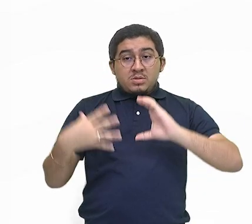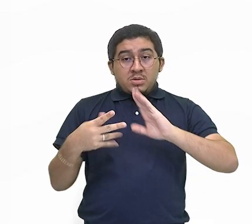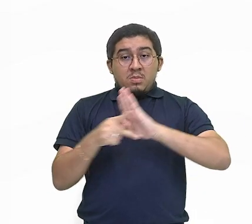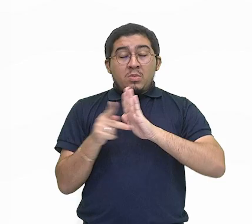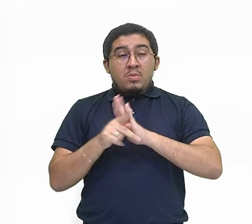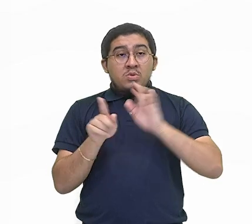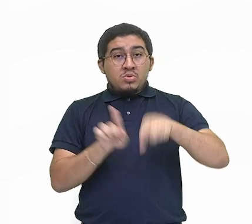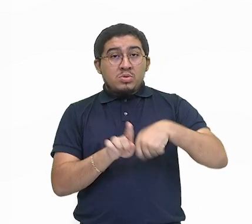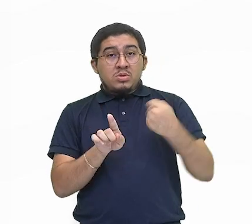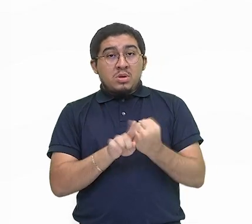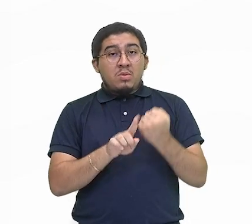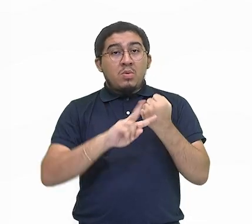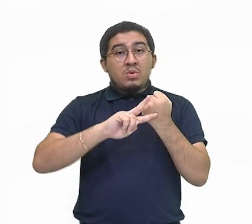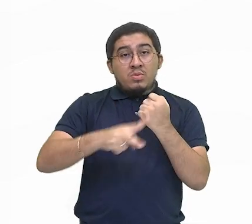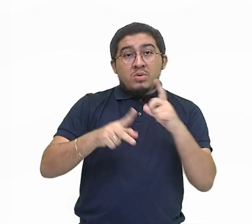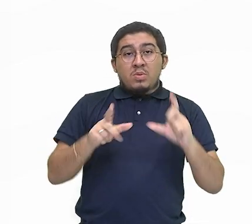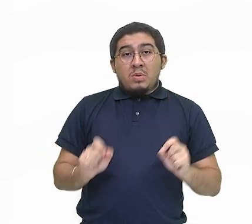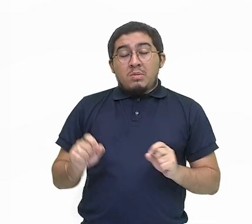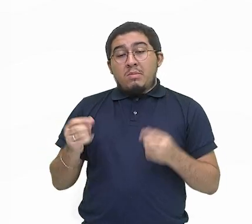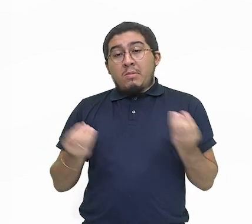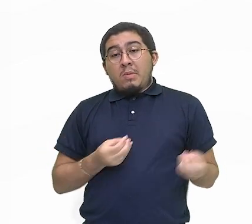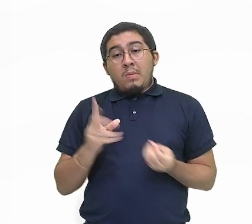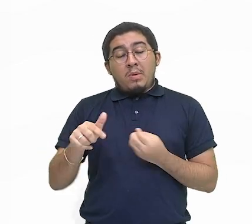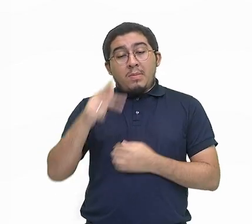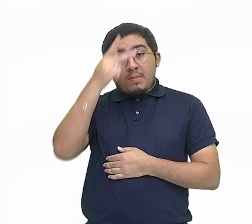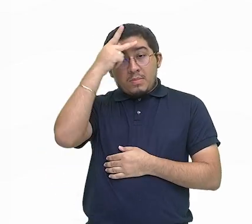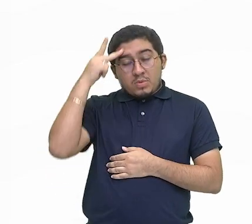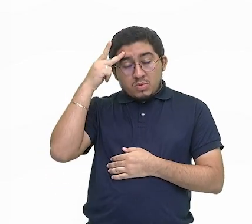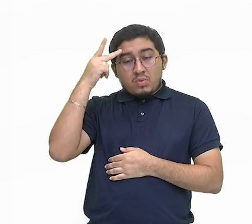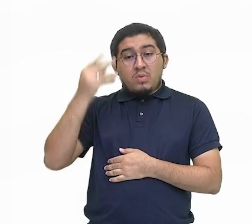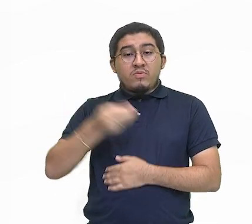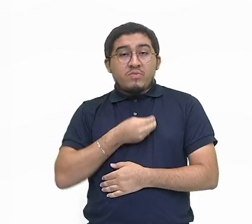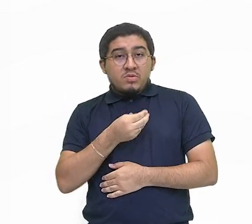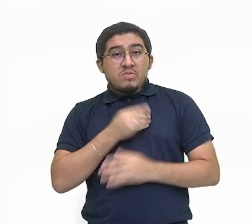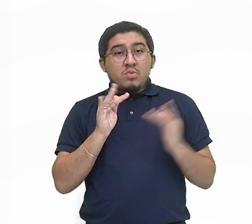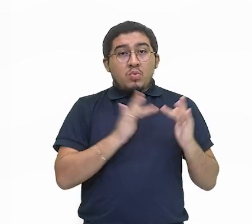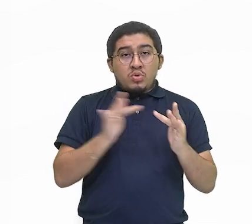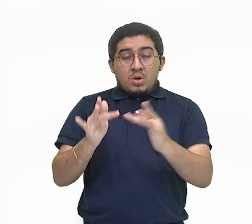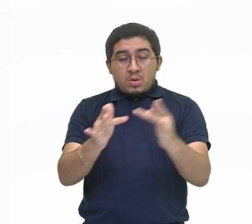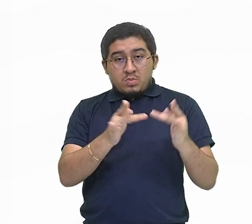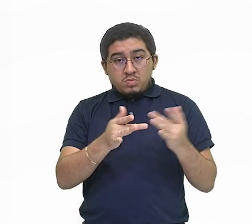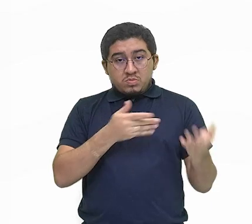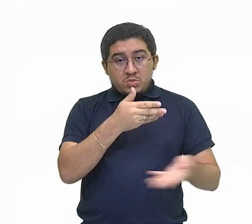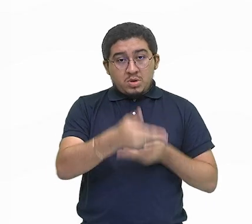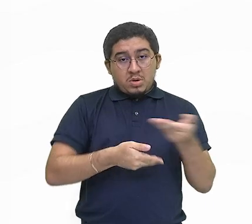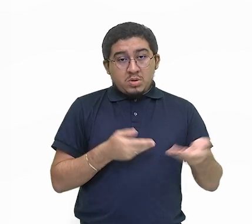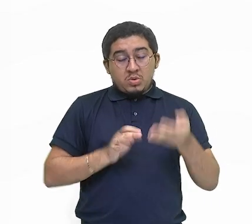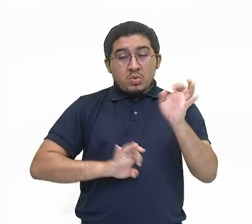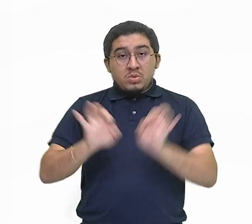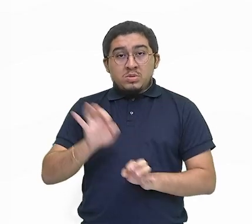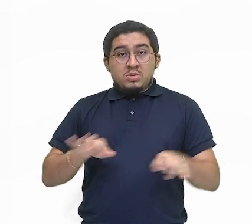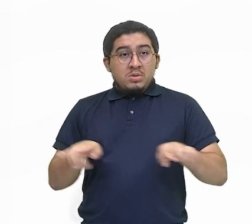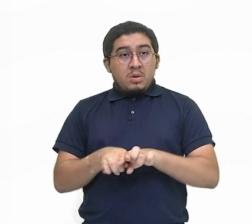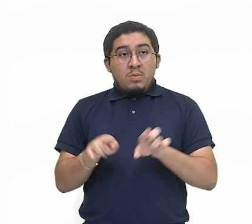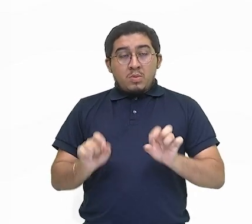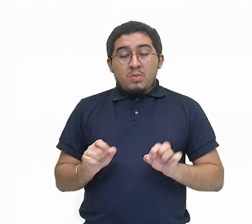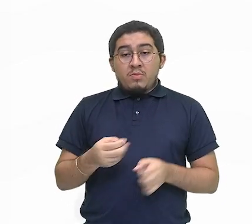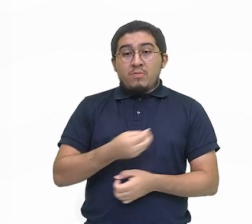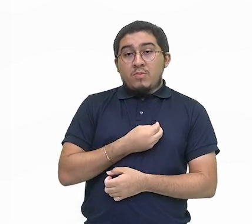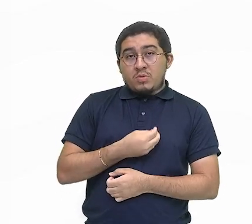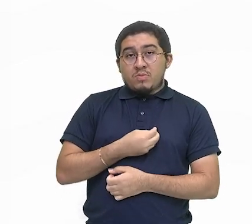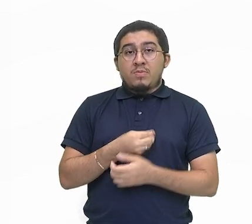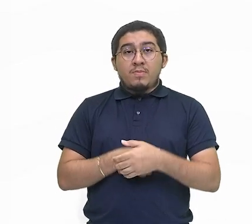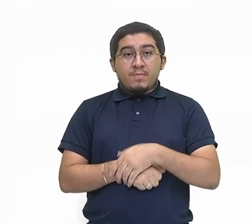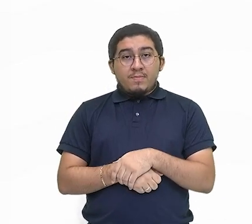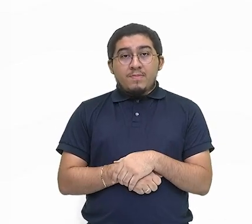sociais refletem a forma como as pessoas interagem, se organizam e vivem em